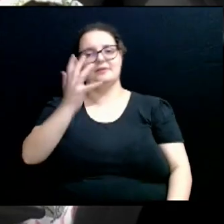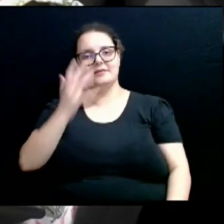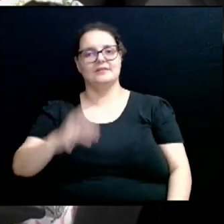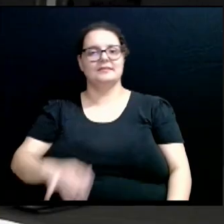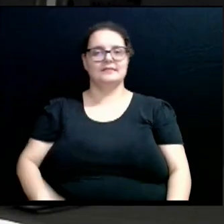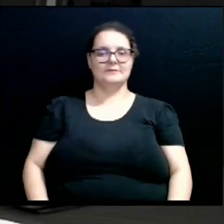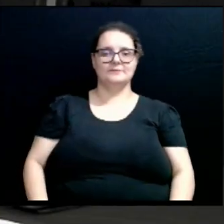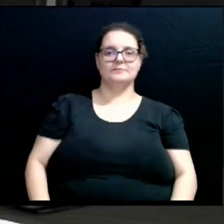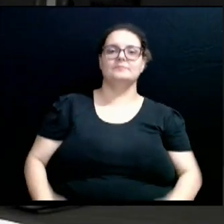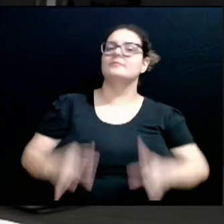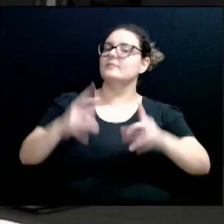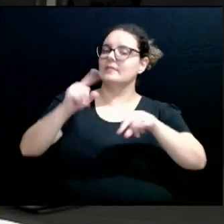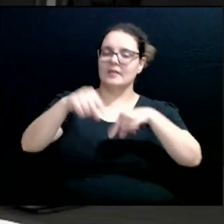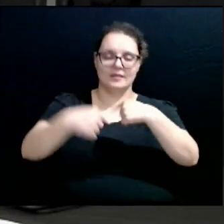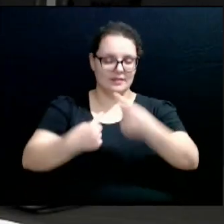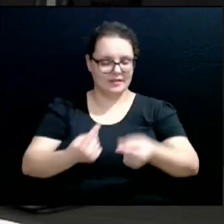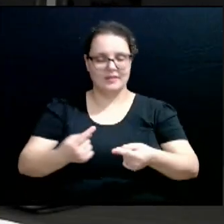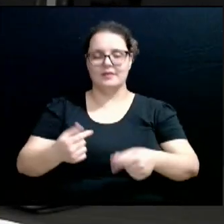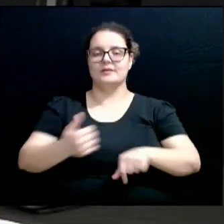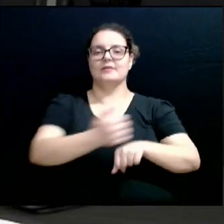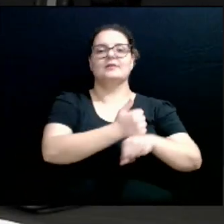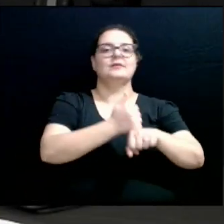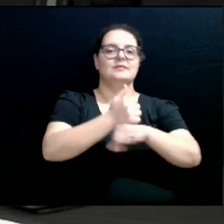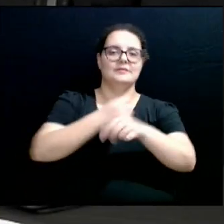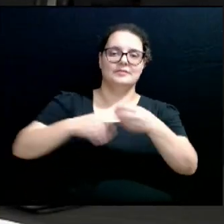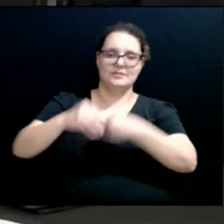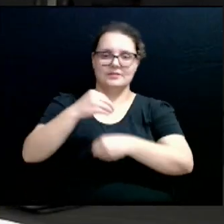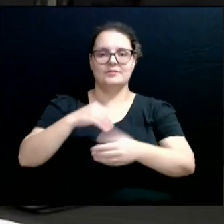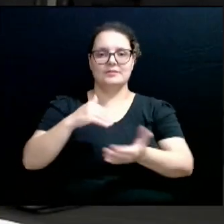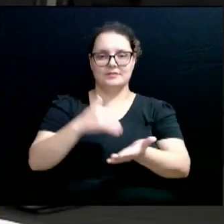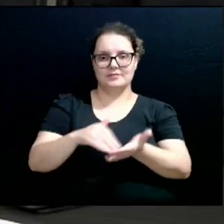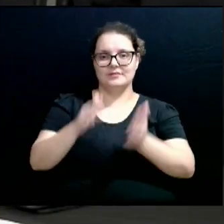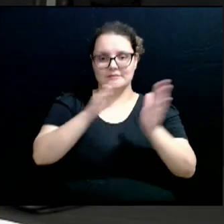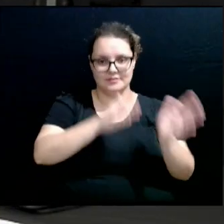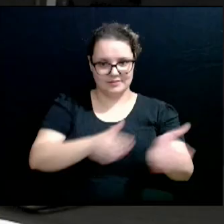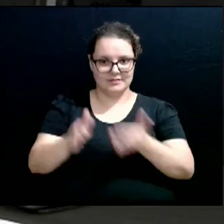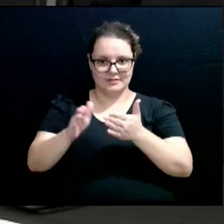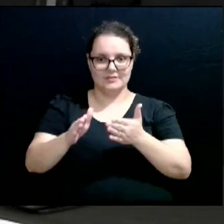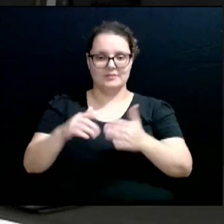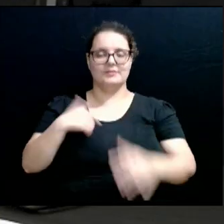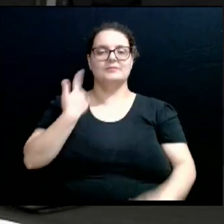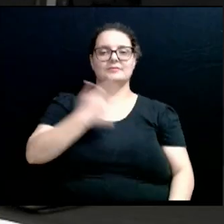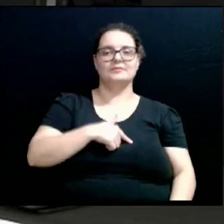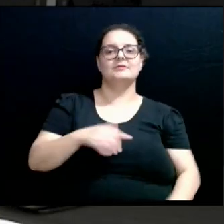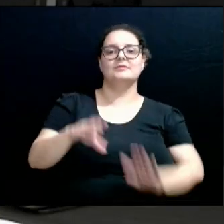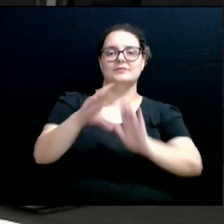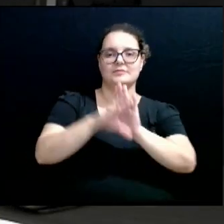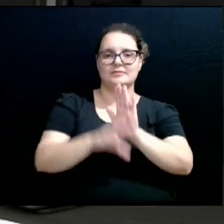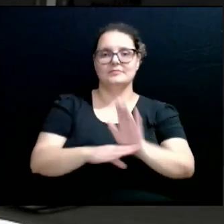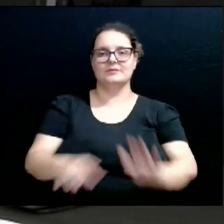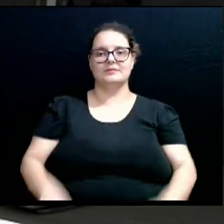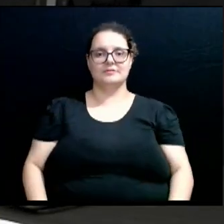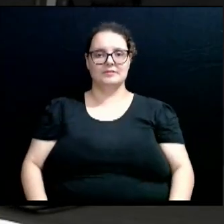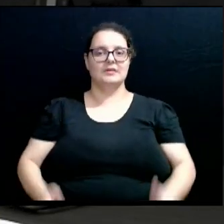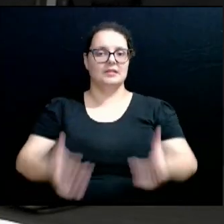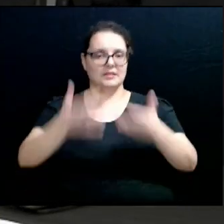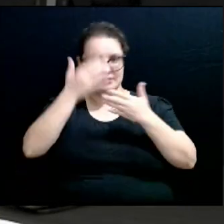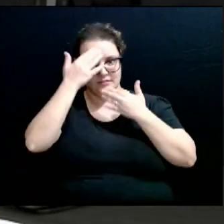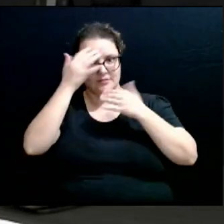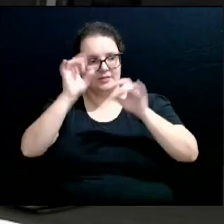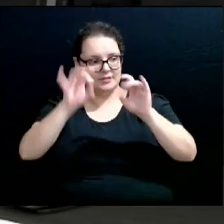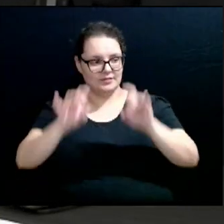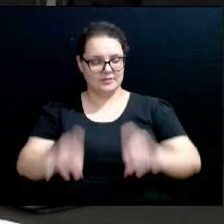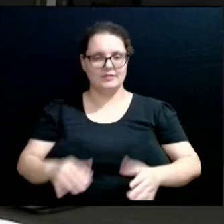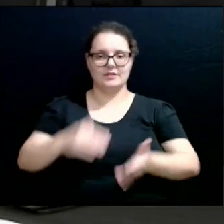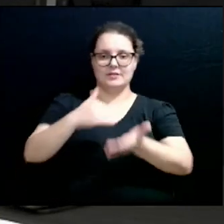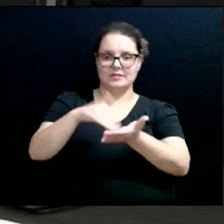demais profissionais envolvidos na produção desse nosso programa. Quero agradecer em especial à Secretaria de Gestão